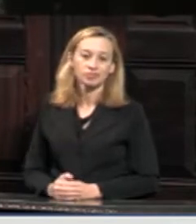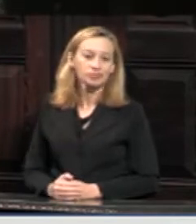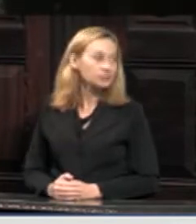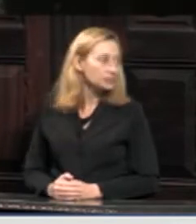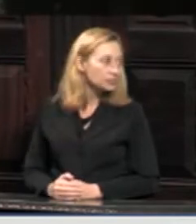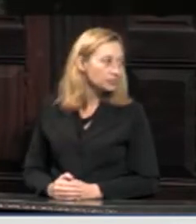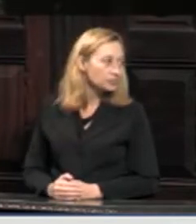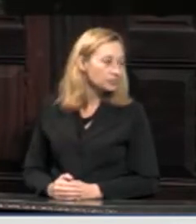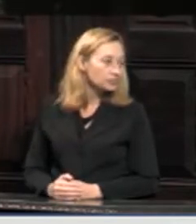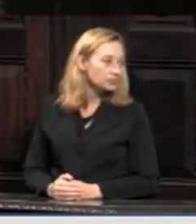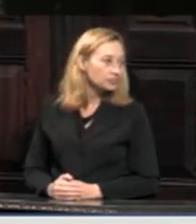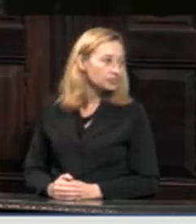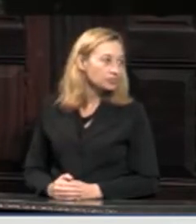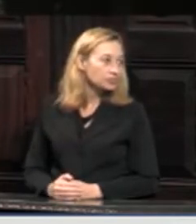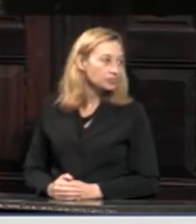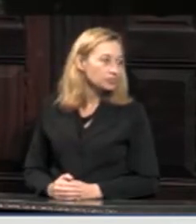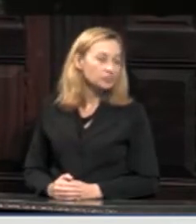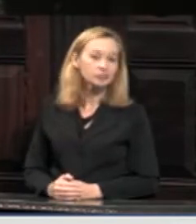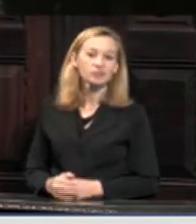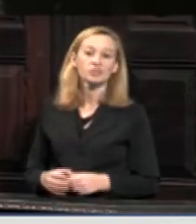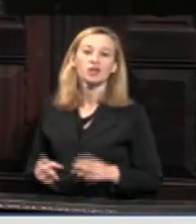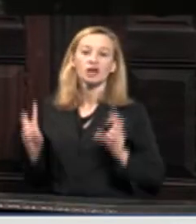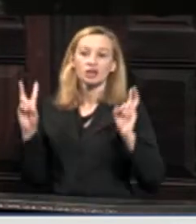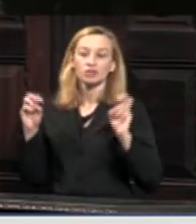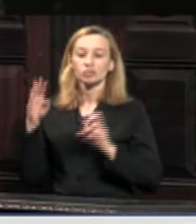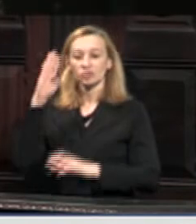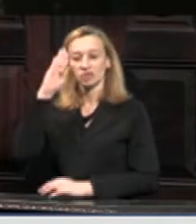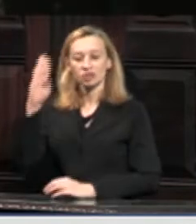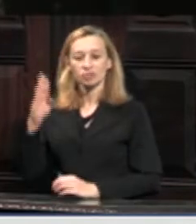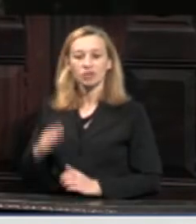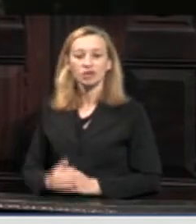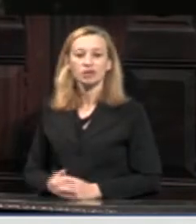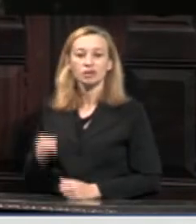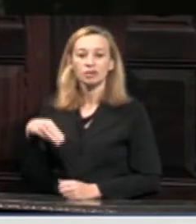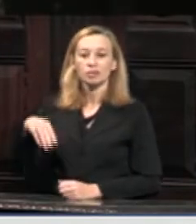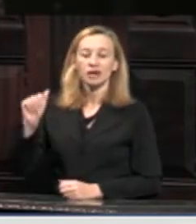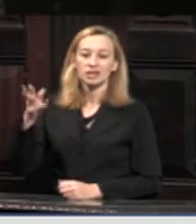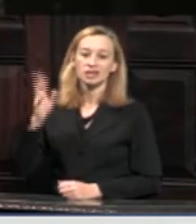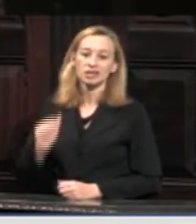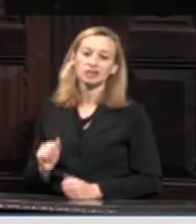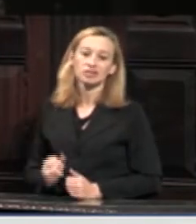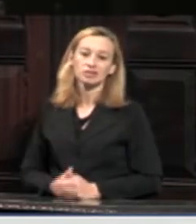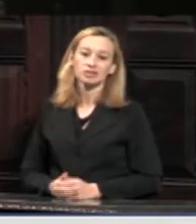Pendendo de parecer da Comissão de Assuntos Municipais, deputada Márcia Giovanni.